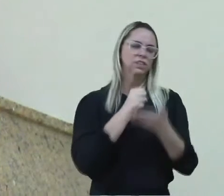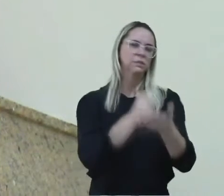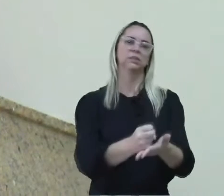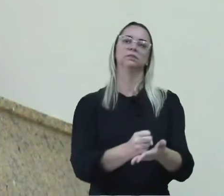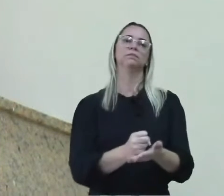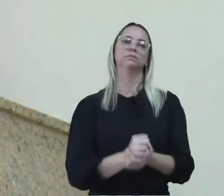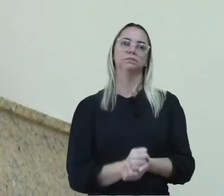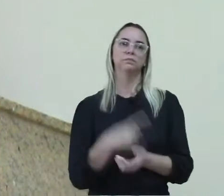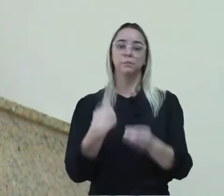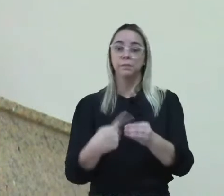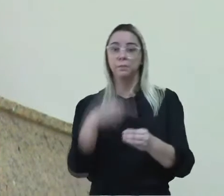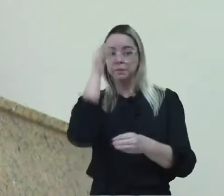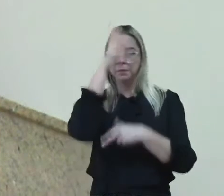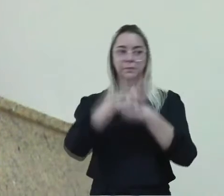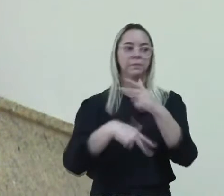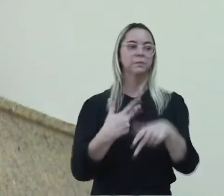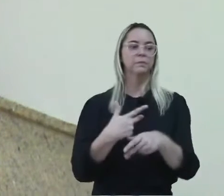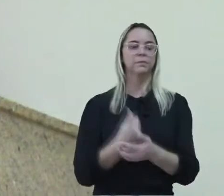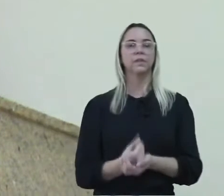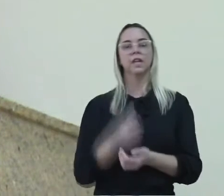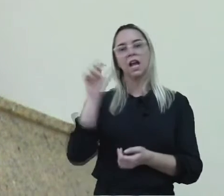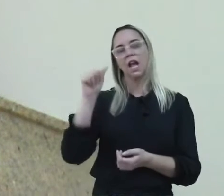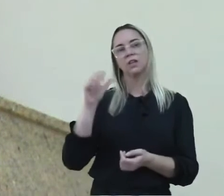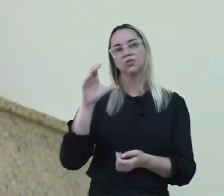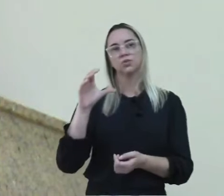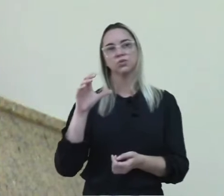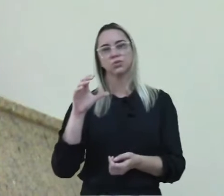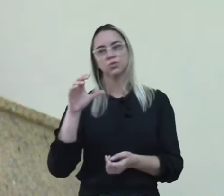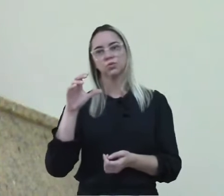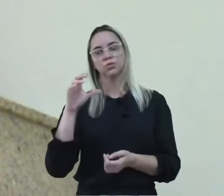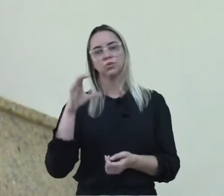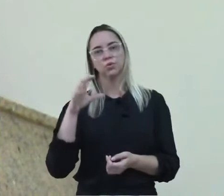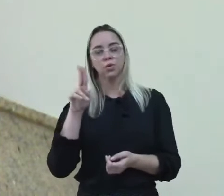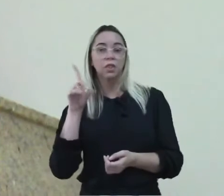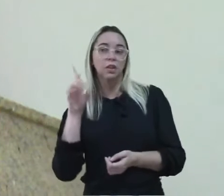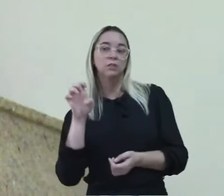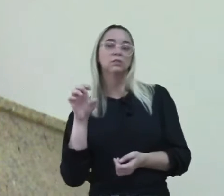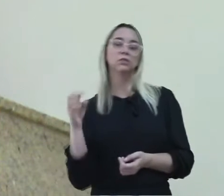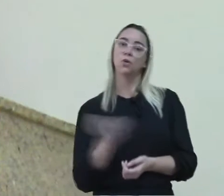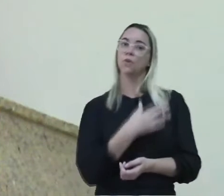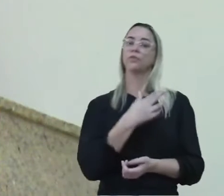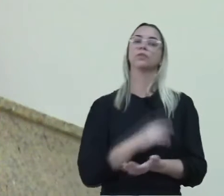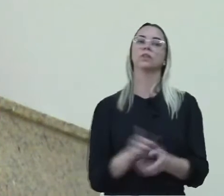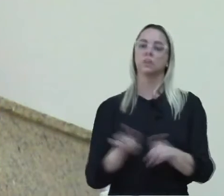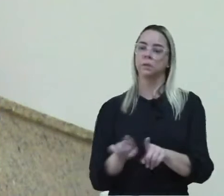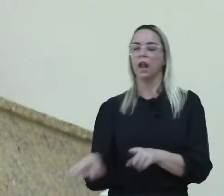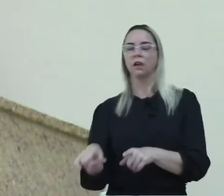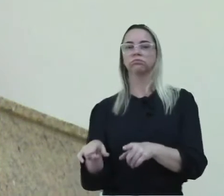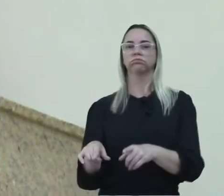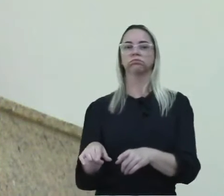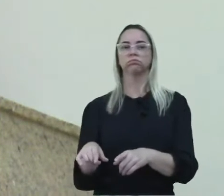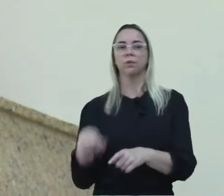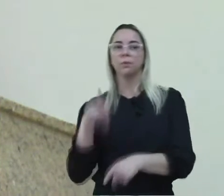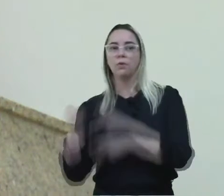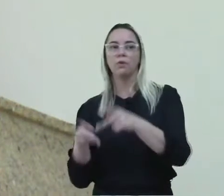exemplo aí lá da comunidade de Açude Novo, que recebeu a emenda do nosso deputado estadual Doriel Barros, de